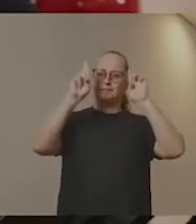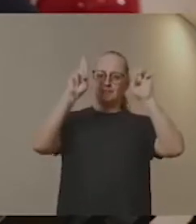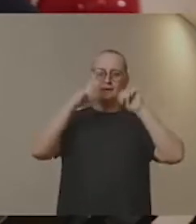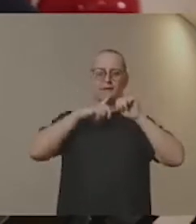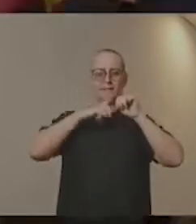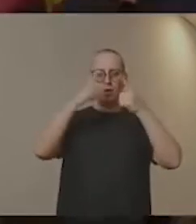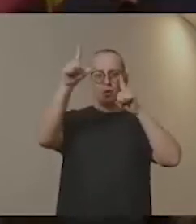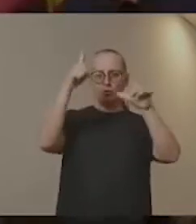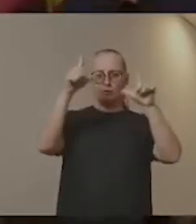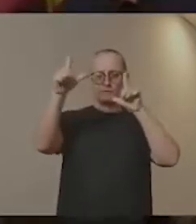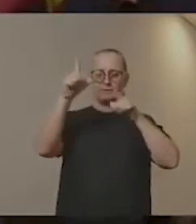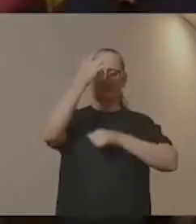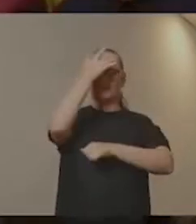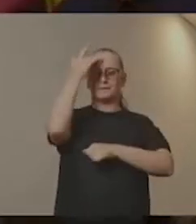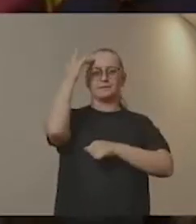Obrigada.